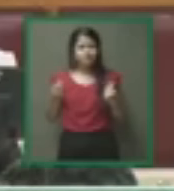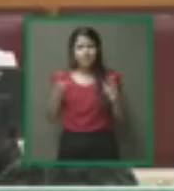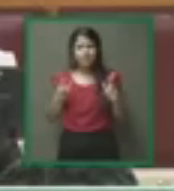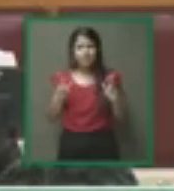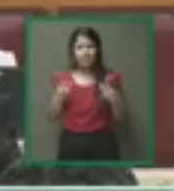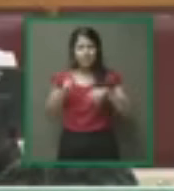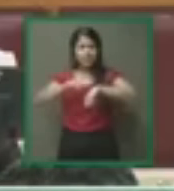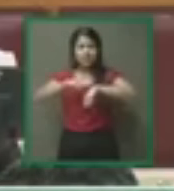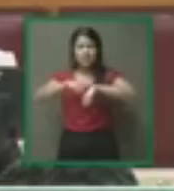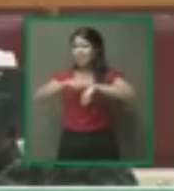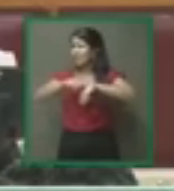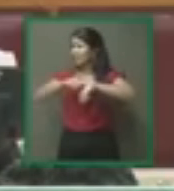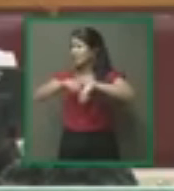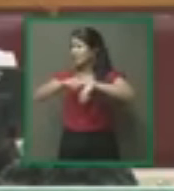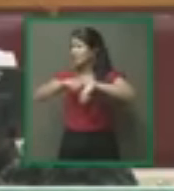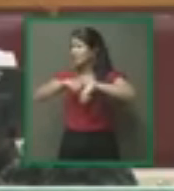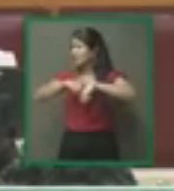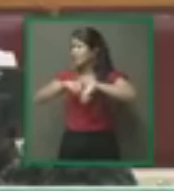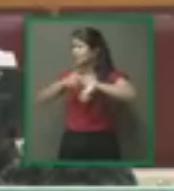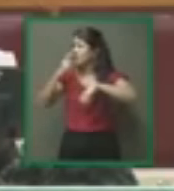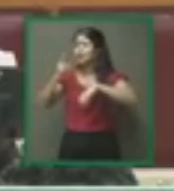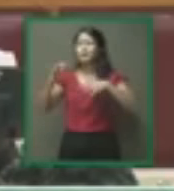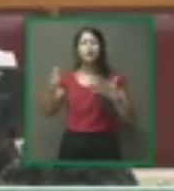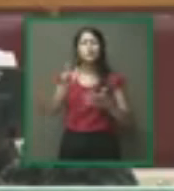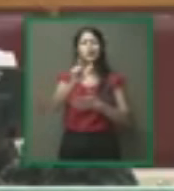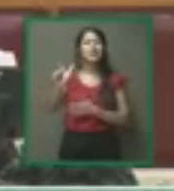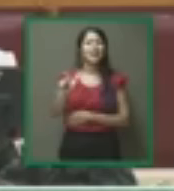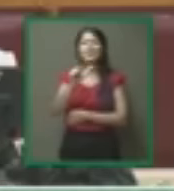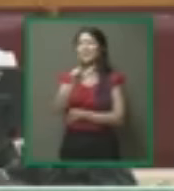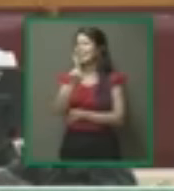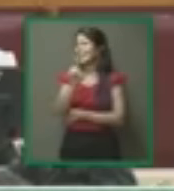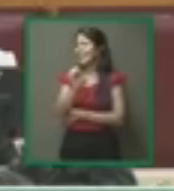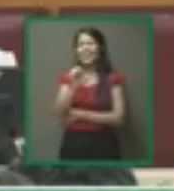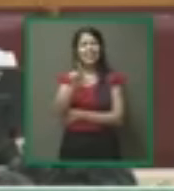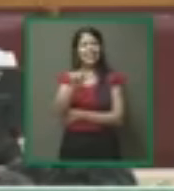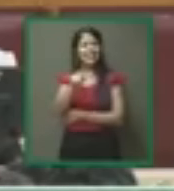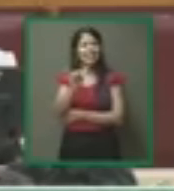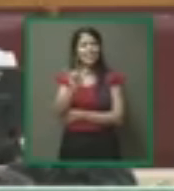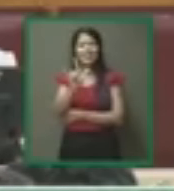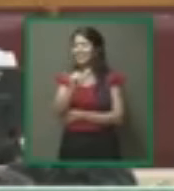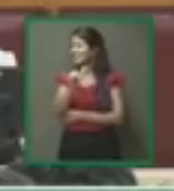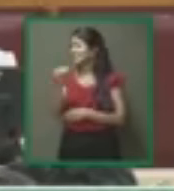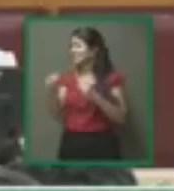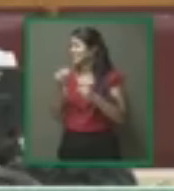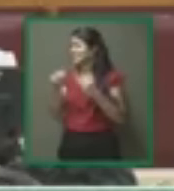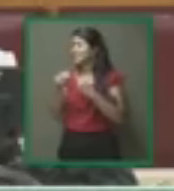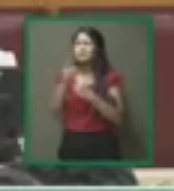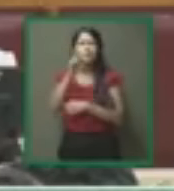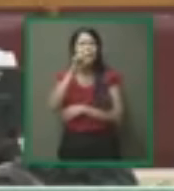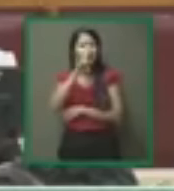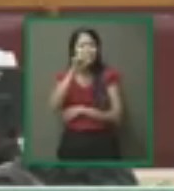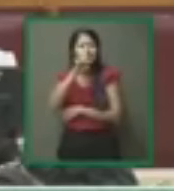diferença de tempo. Eu não queria usar a palavra delay, mas qual seria a outra palavra? Está tendo